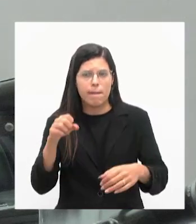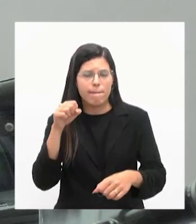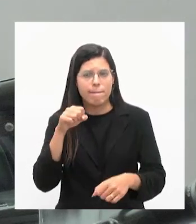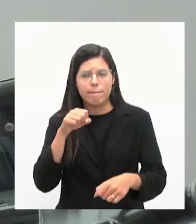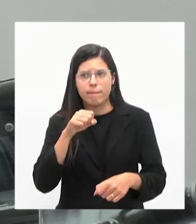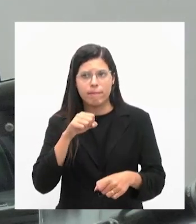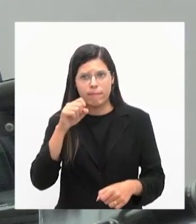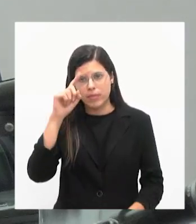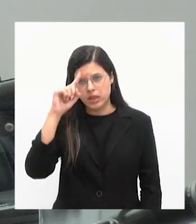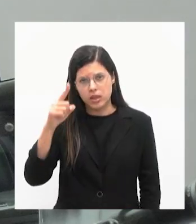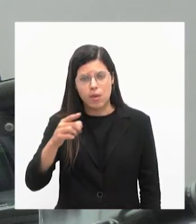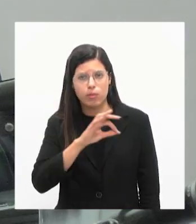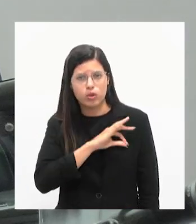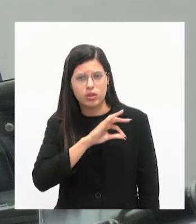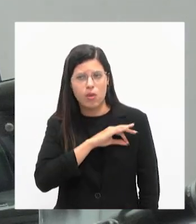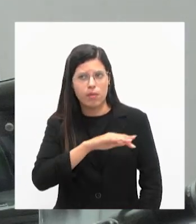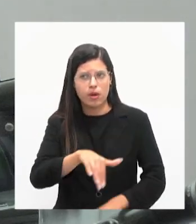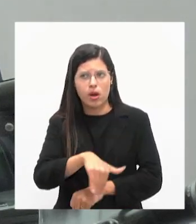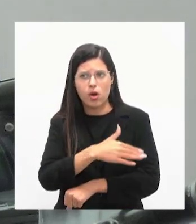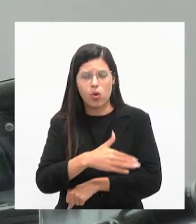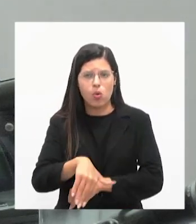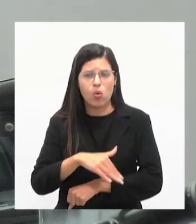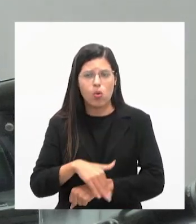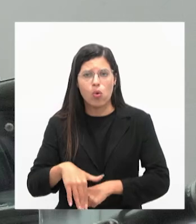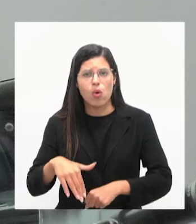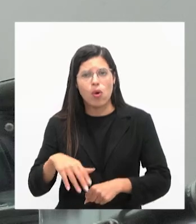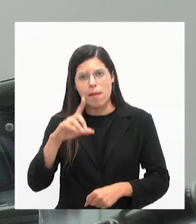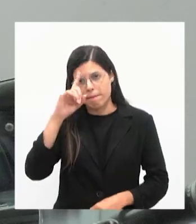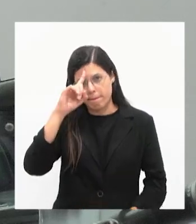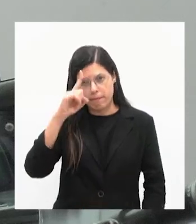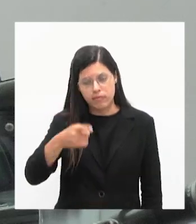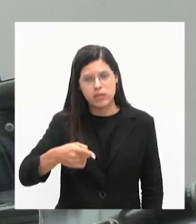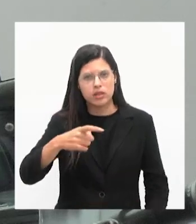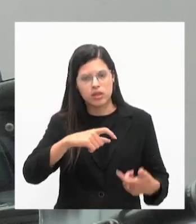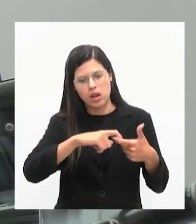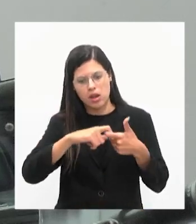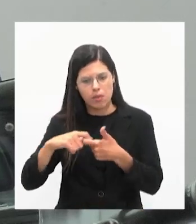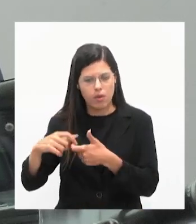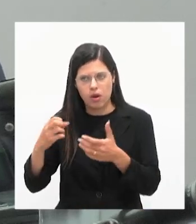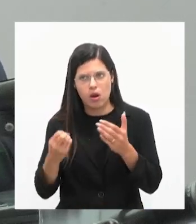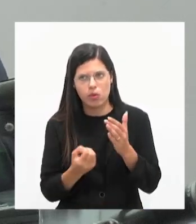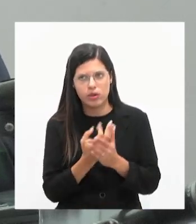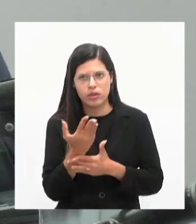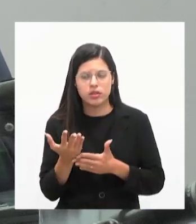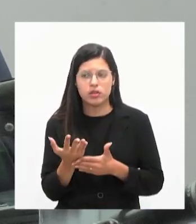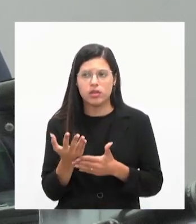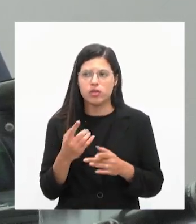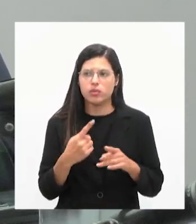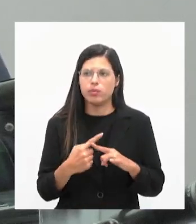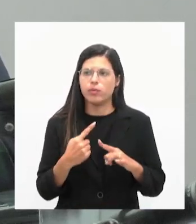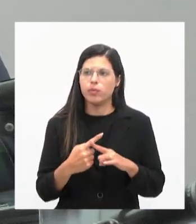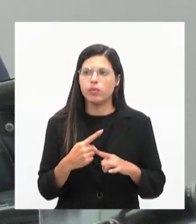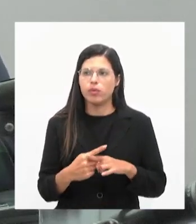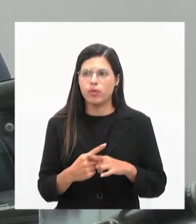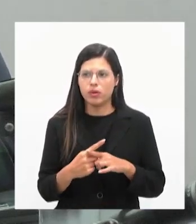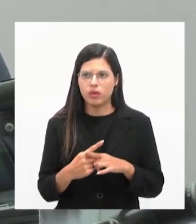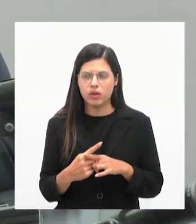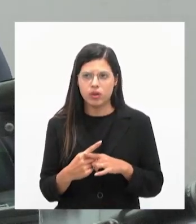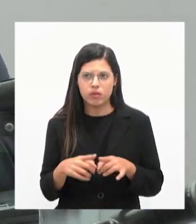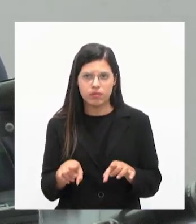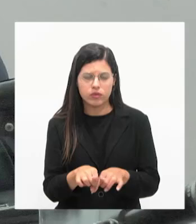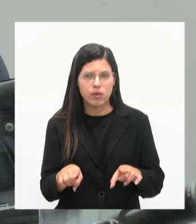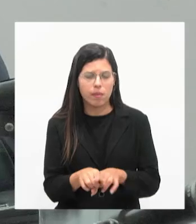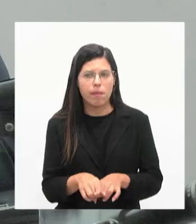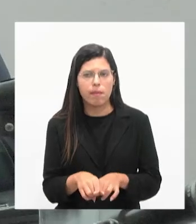para a rua, sacrificar o policial na ponta, mandar rebocar o volume que reboca, porque ele dá volume também para o consórcio,